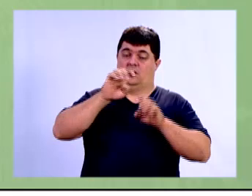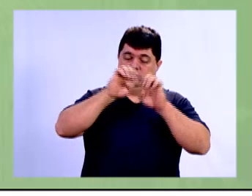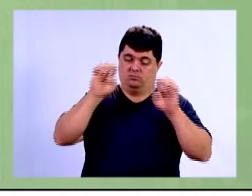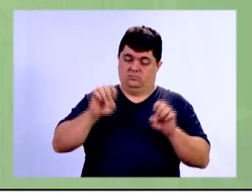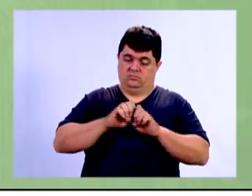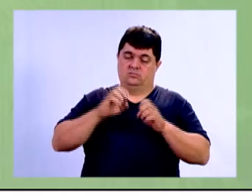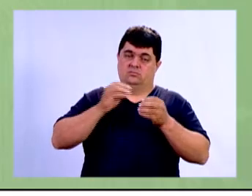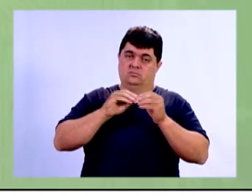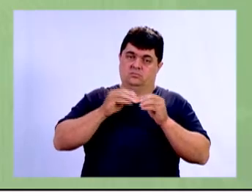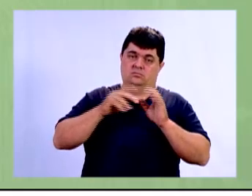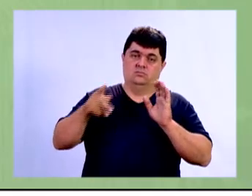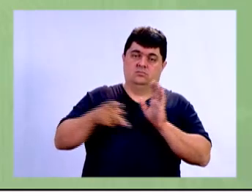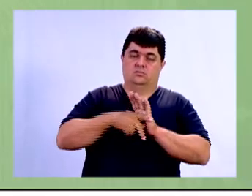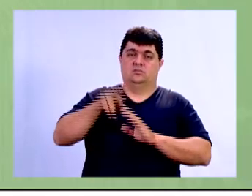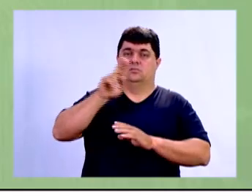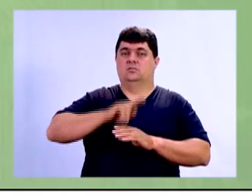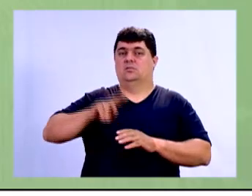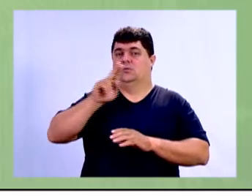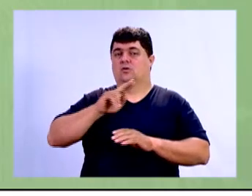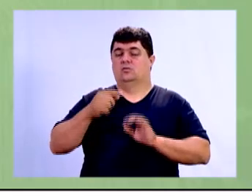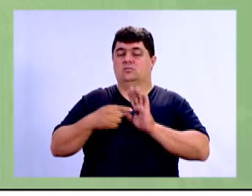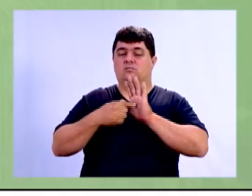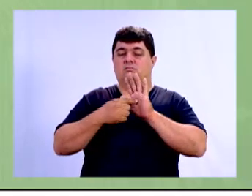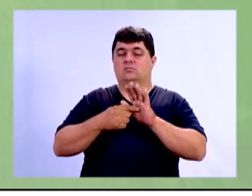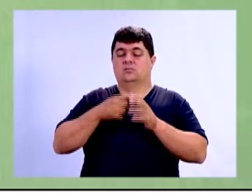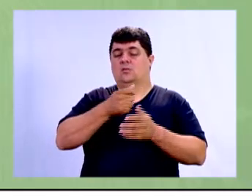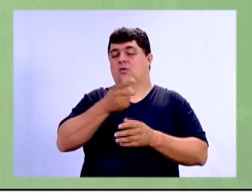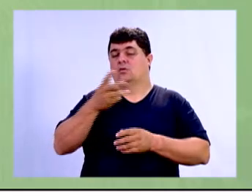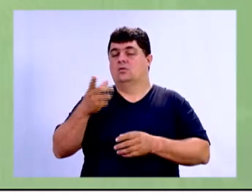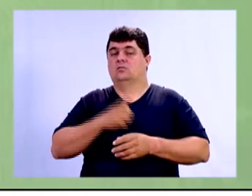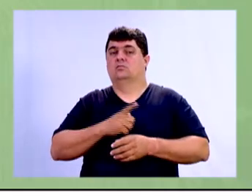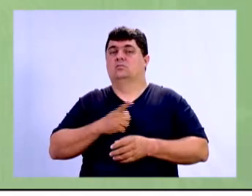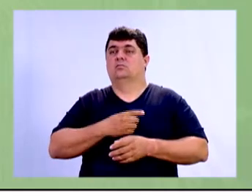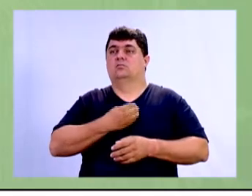dados utilizada para representar certa quantidade